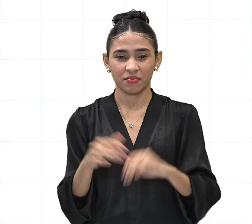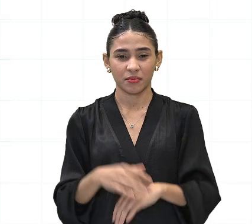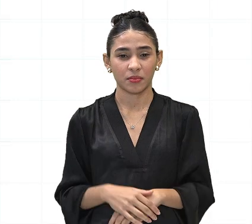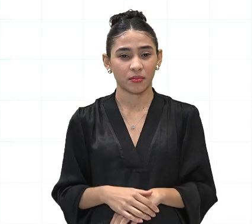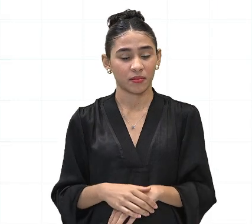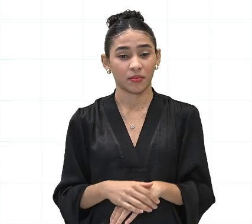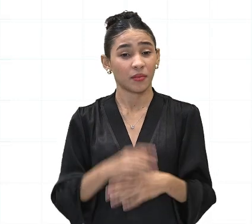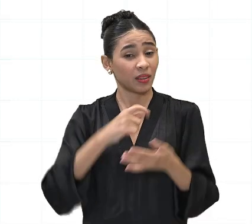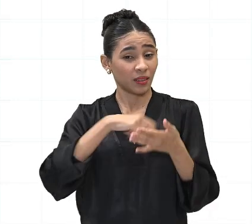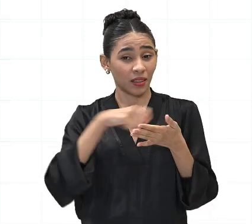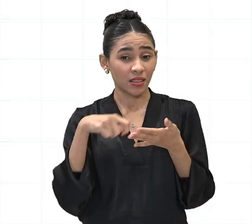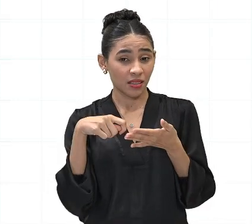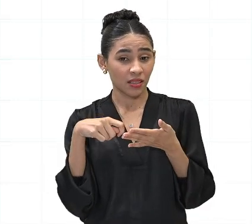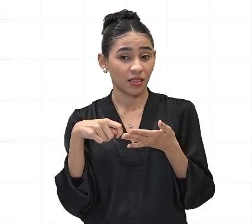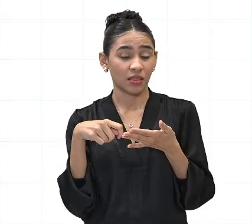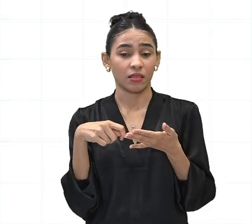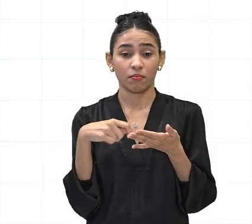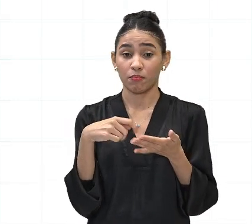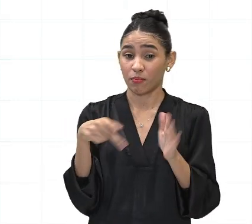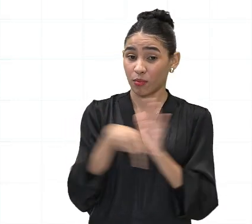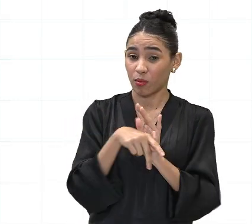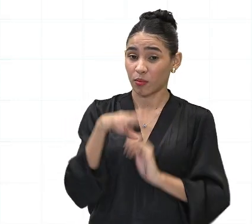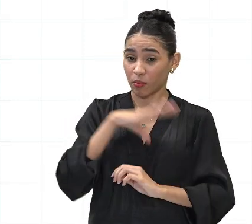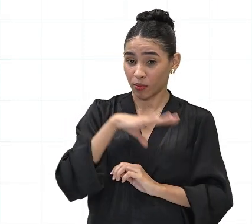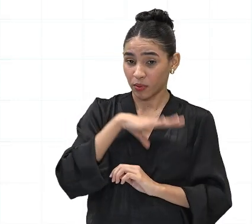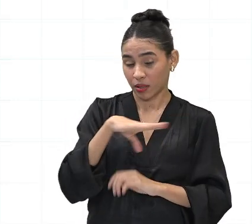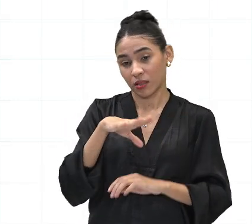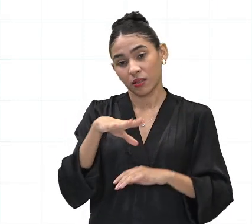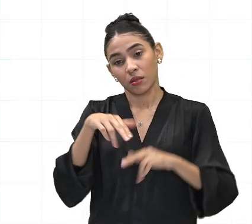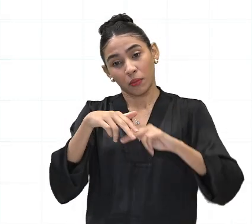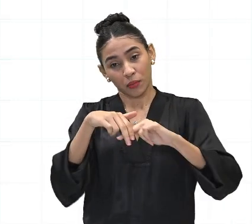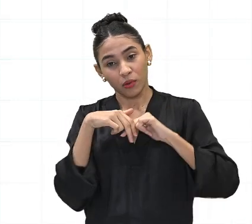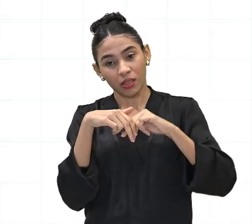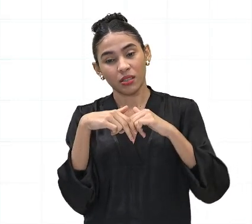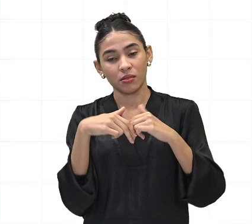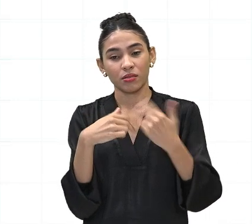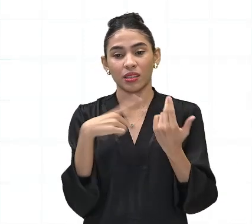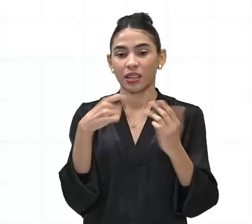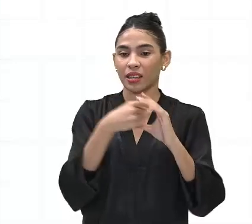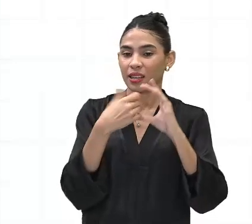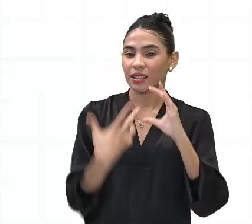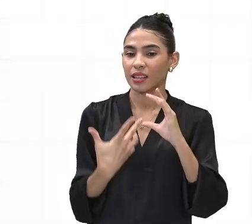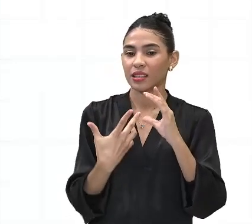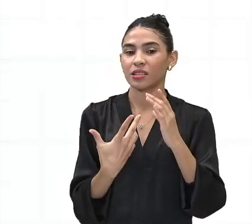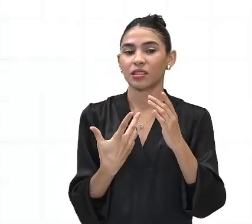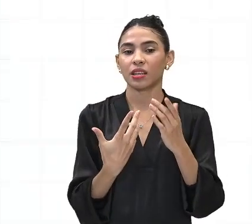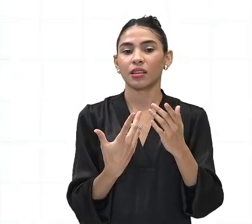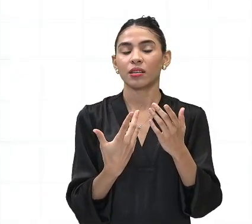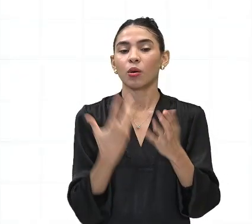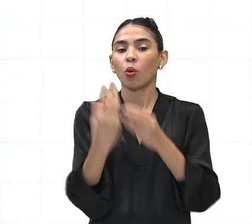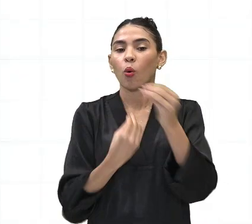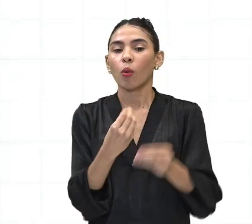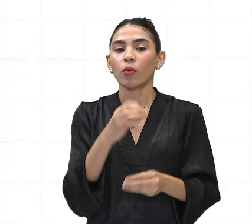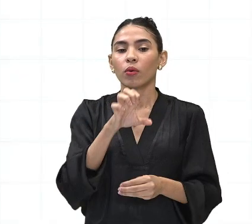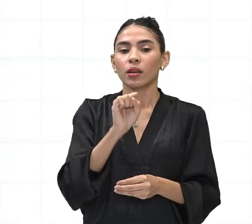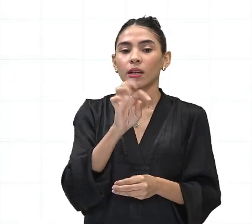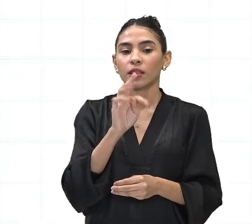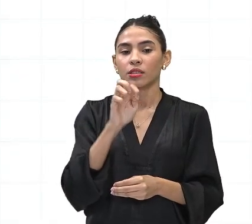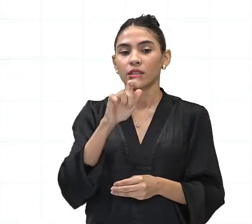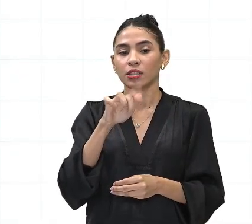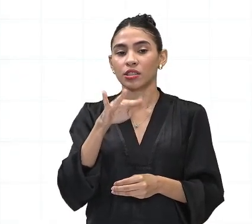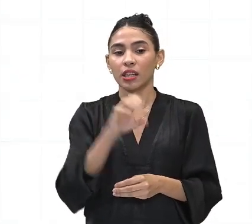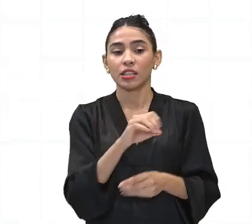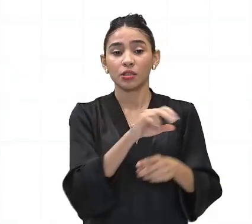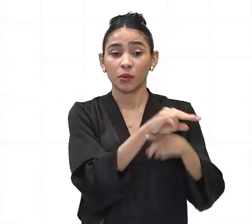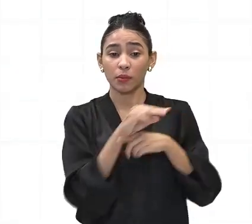a escrita portuguesa e, portanto, elas acabam sendo caracterizadas como um estrangeirismo. São ainda incluídas no